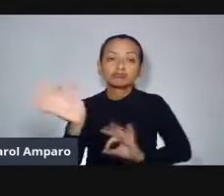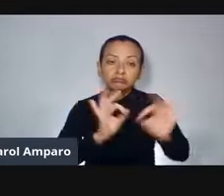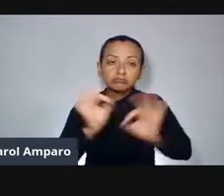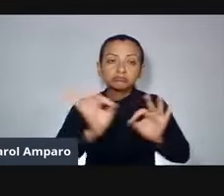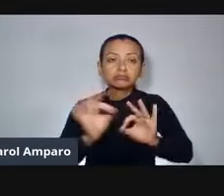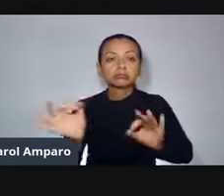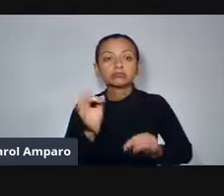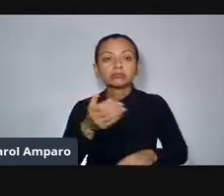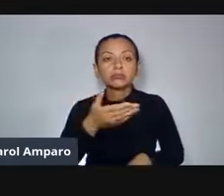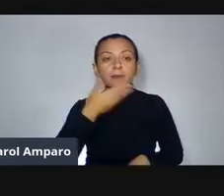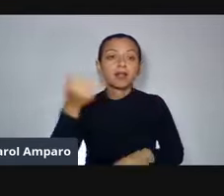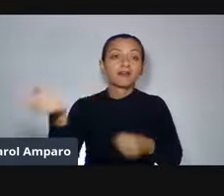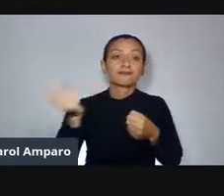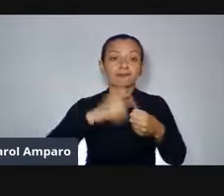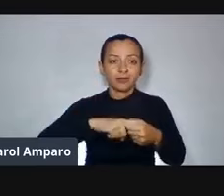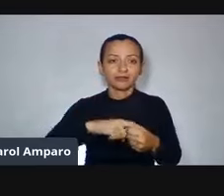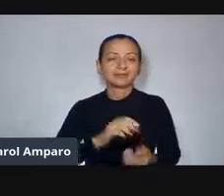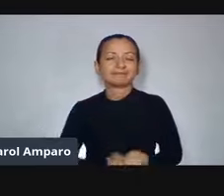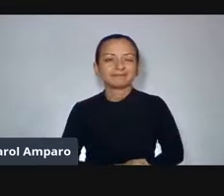internet. Bom,